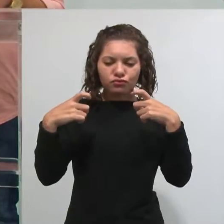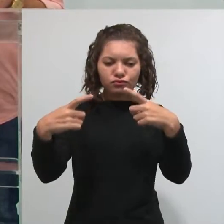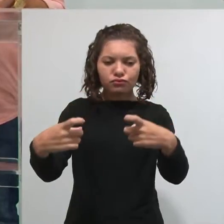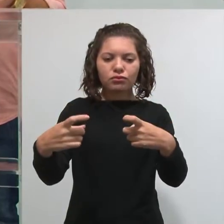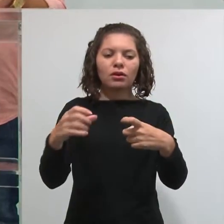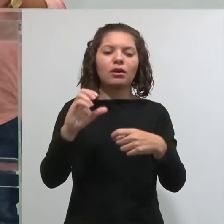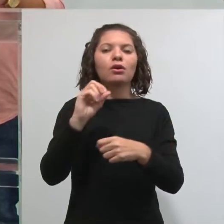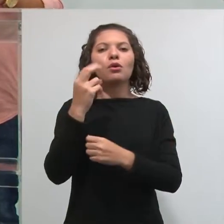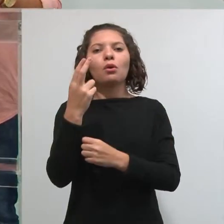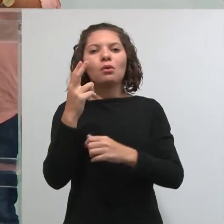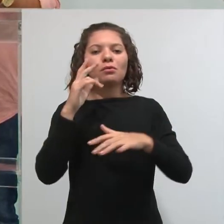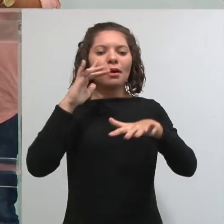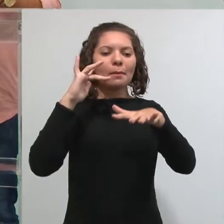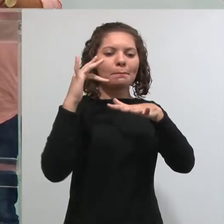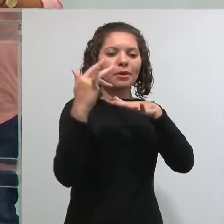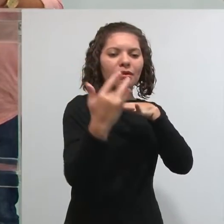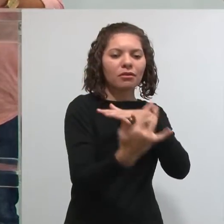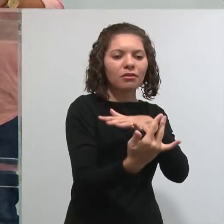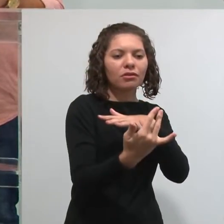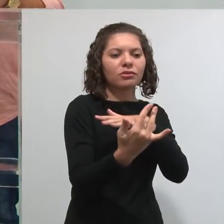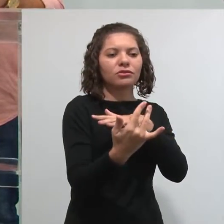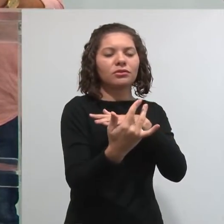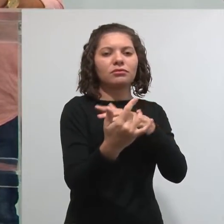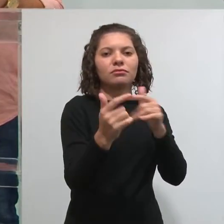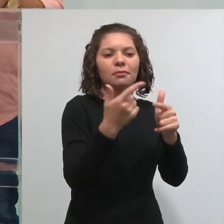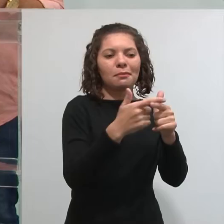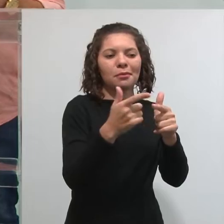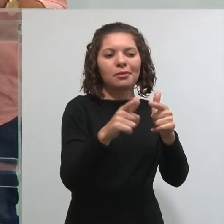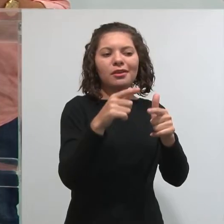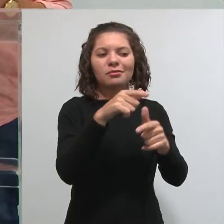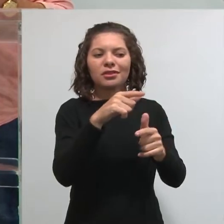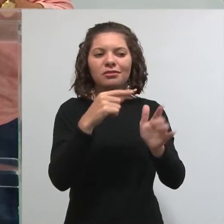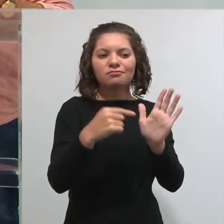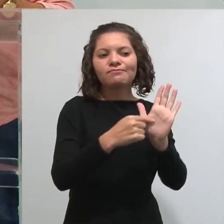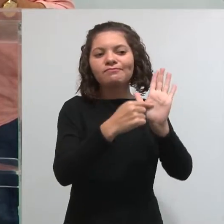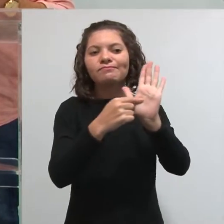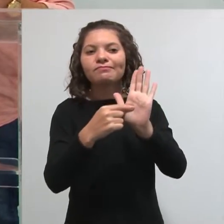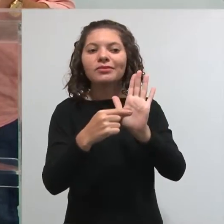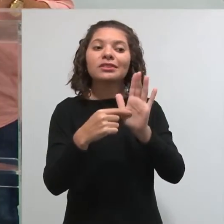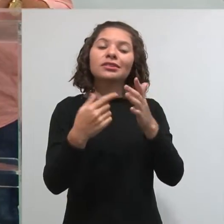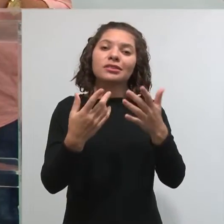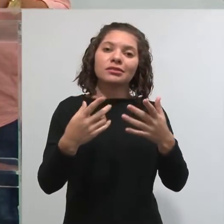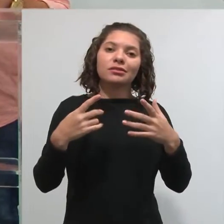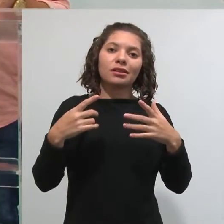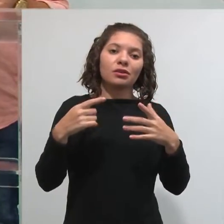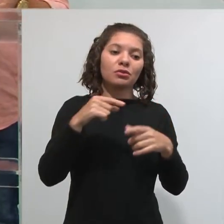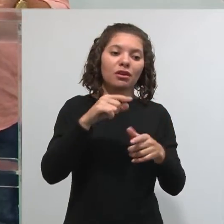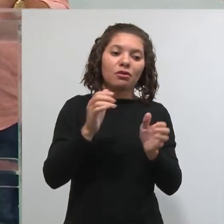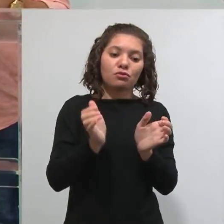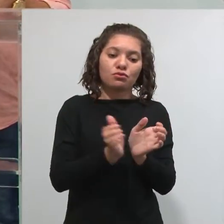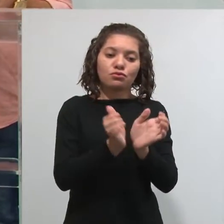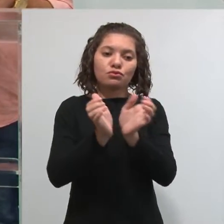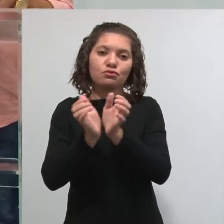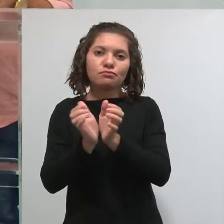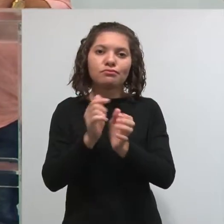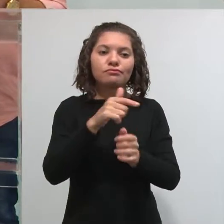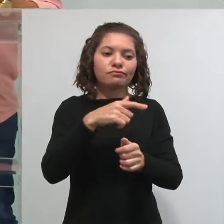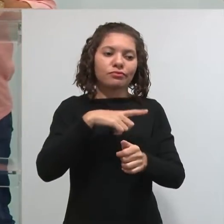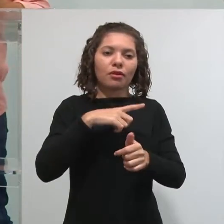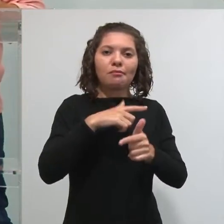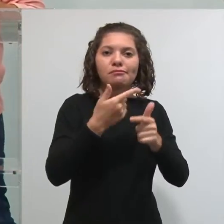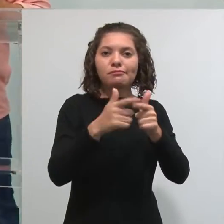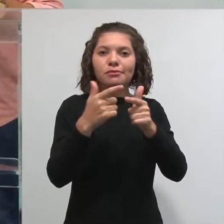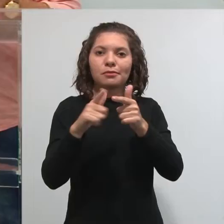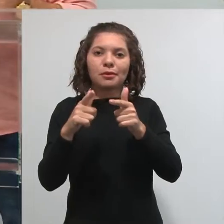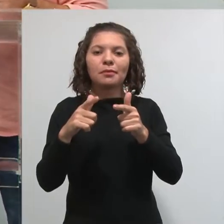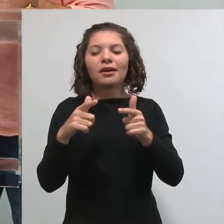da mídia olhando para determinada ação, determinado conflito, você tem, então, uma coalizão formada em direção àquele problema, que daí se torna